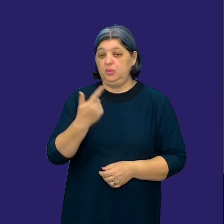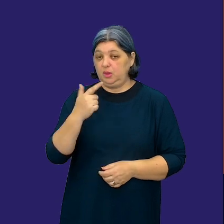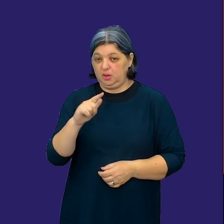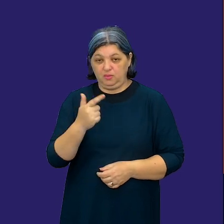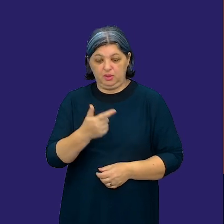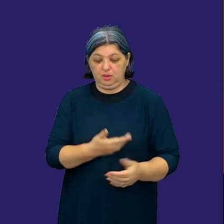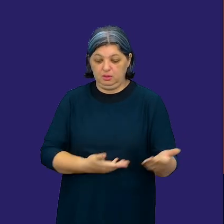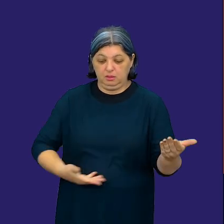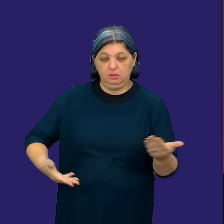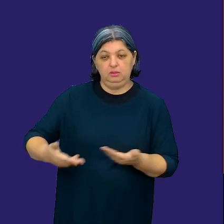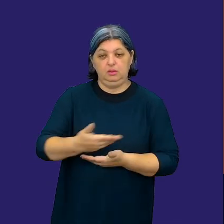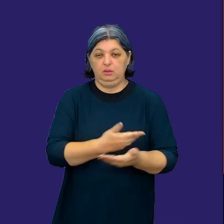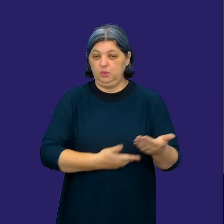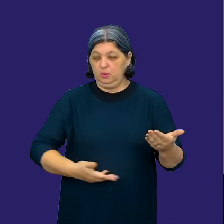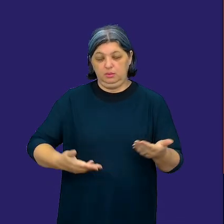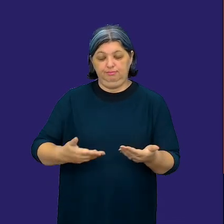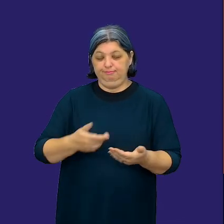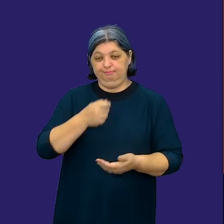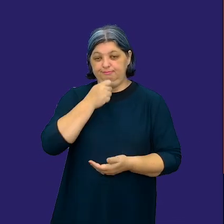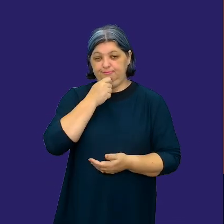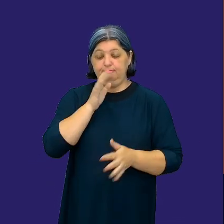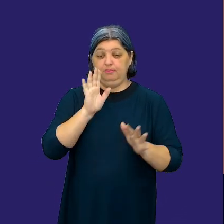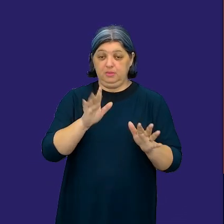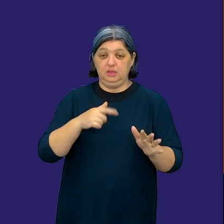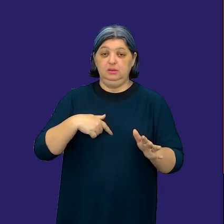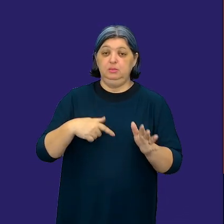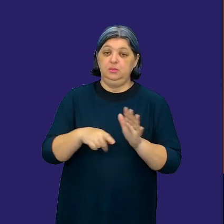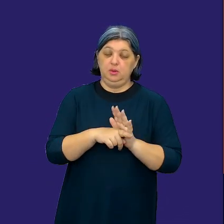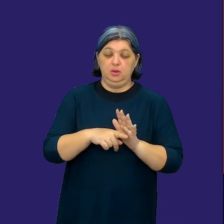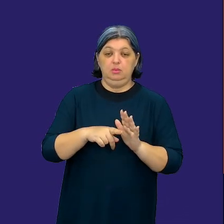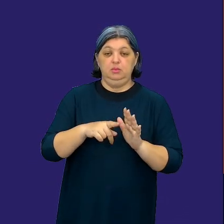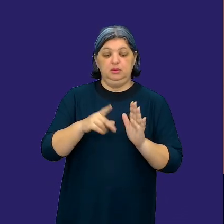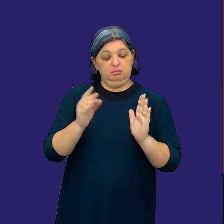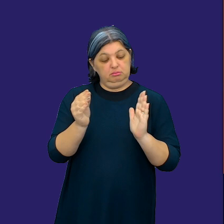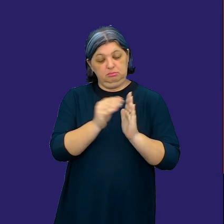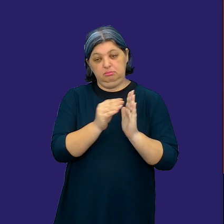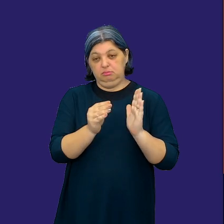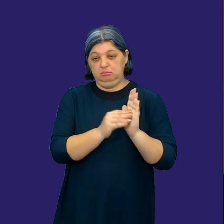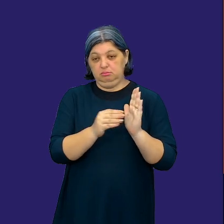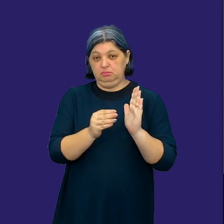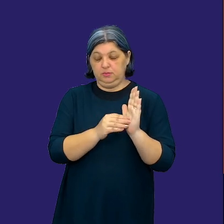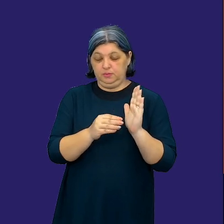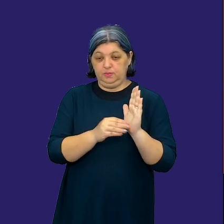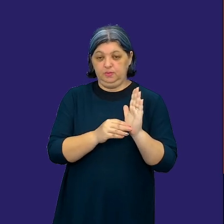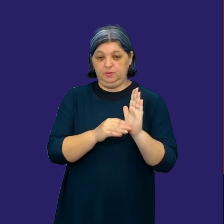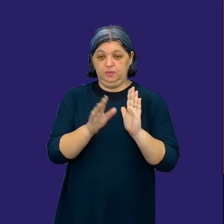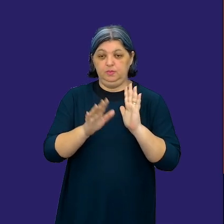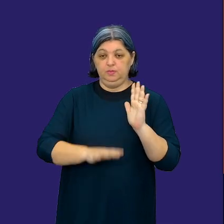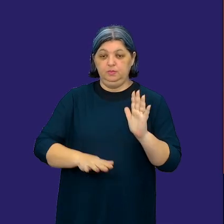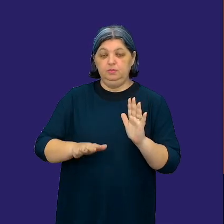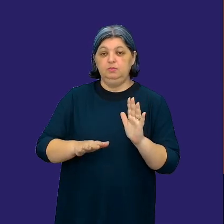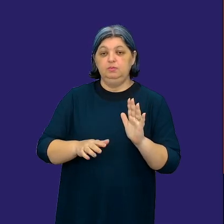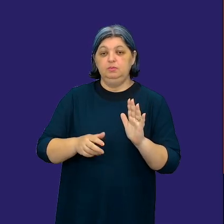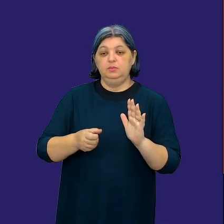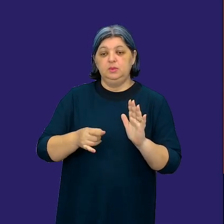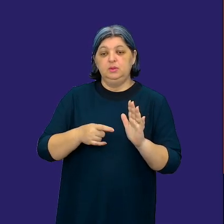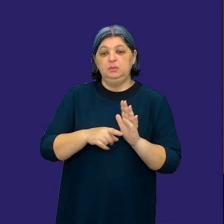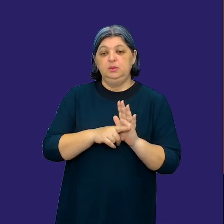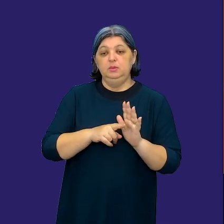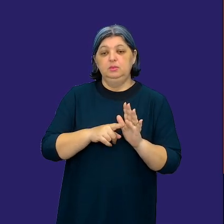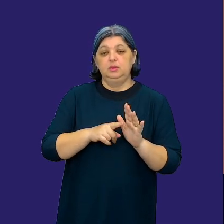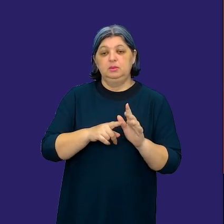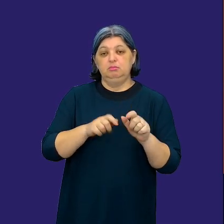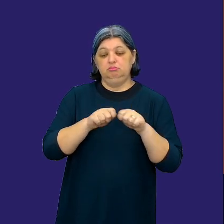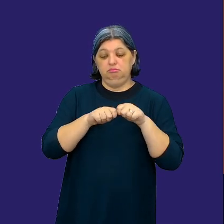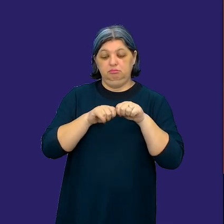infelizmente mas que vai ficar isso no registro e quem sabe você não você não vai acabar dividindo